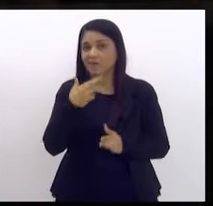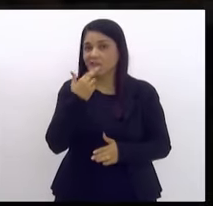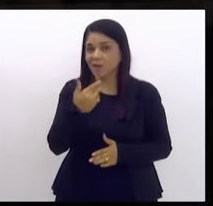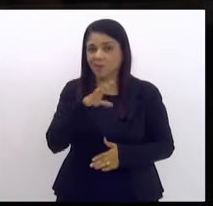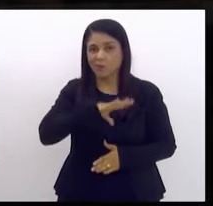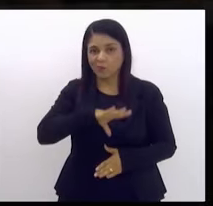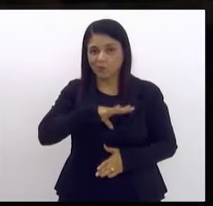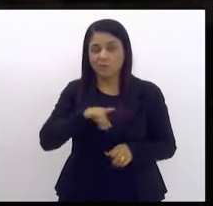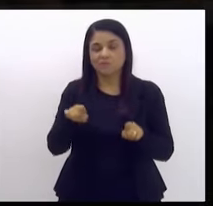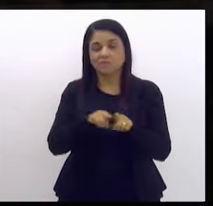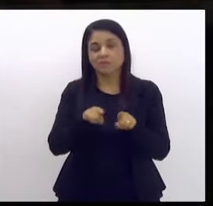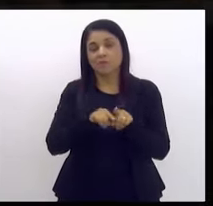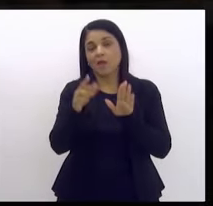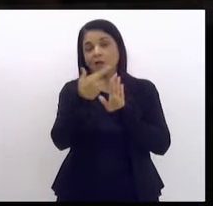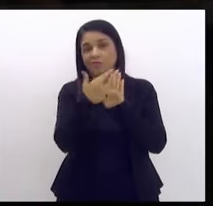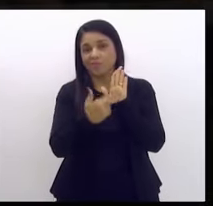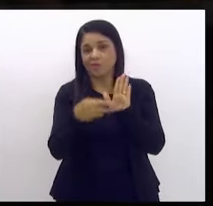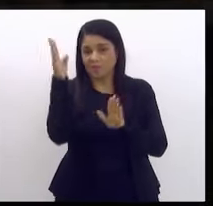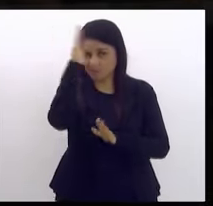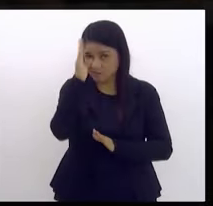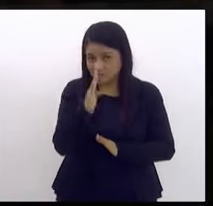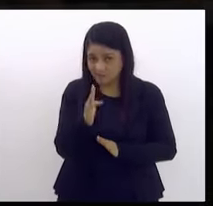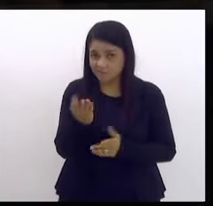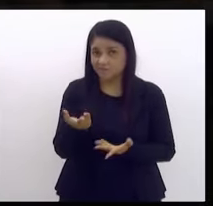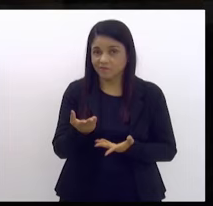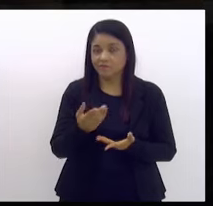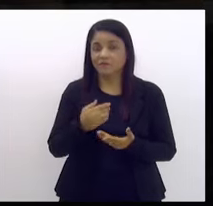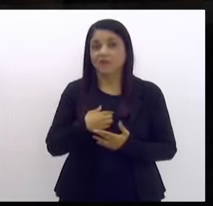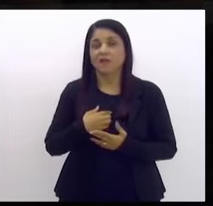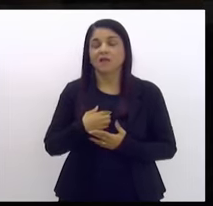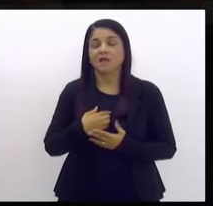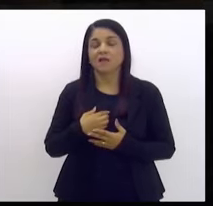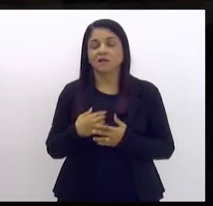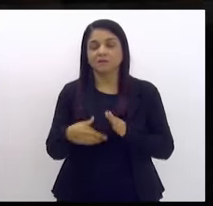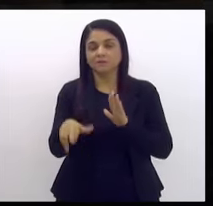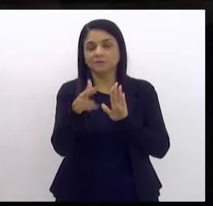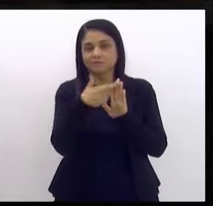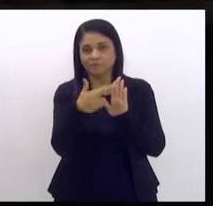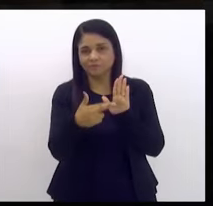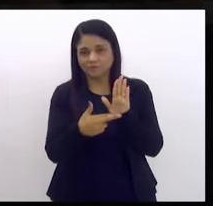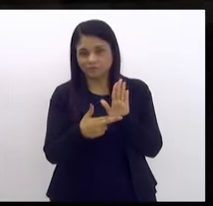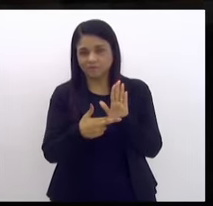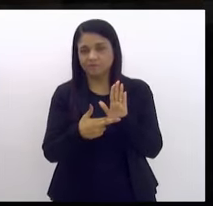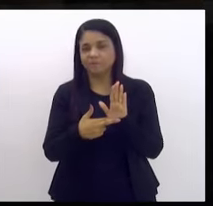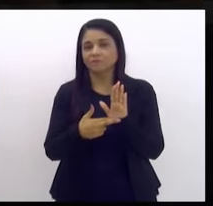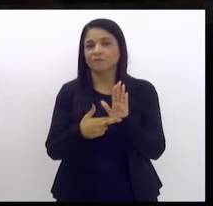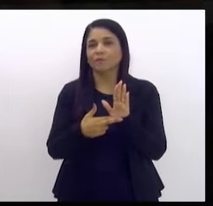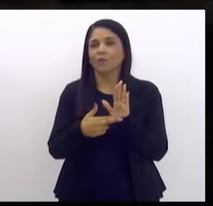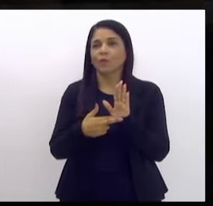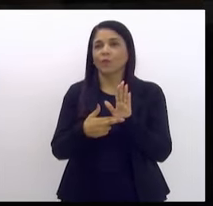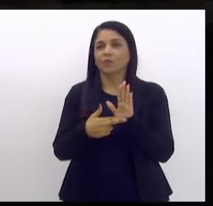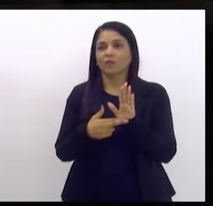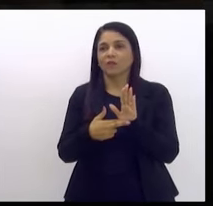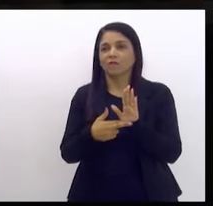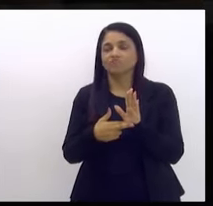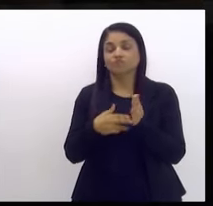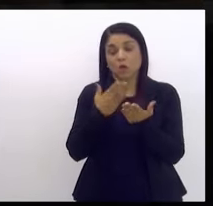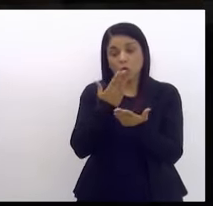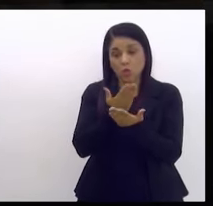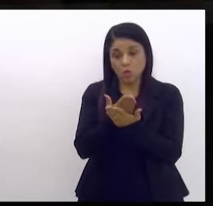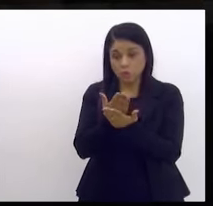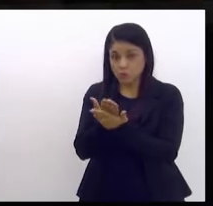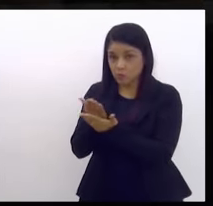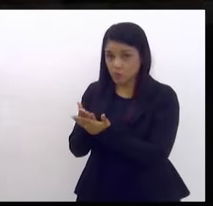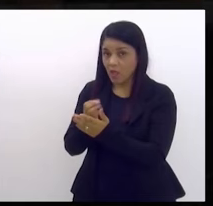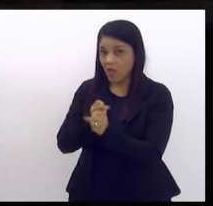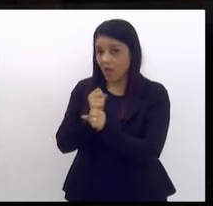a norma brasileira. Em relação à norma culta, eu, enquanto alguém que estudou linguística por muitos